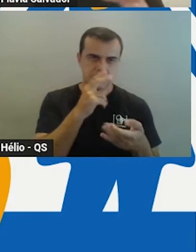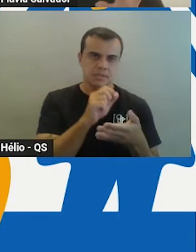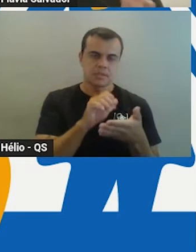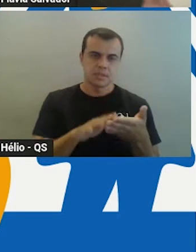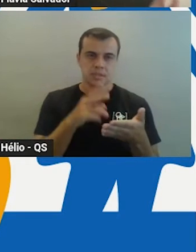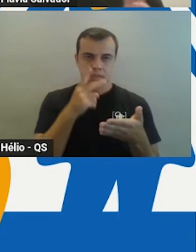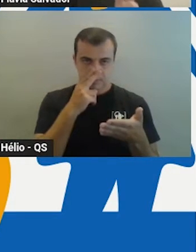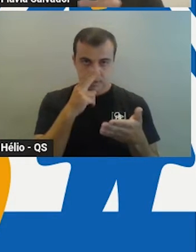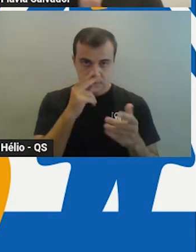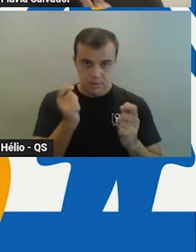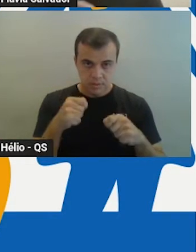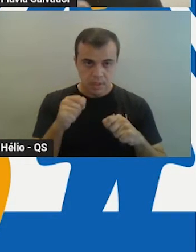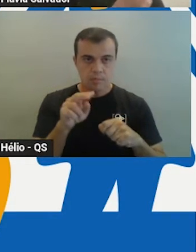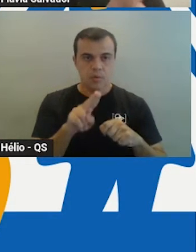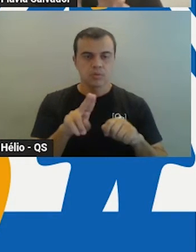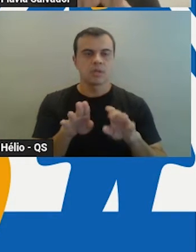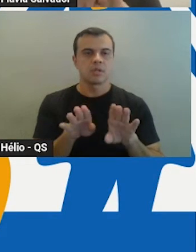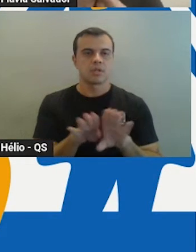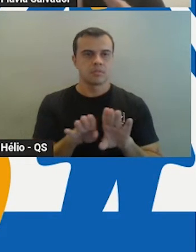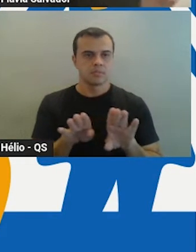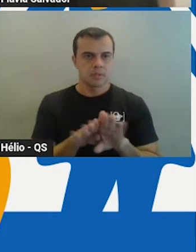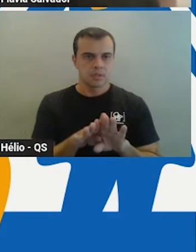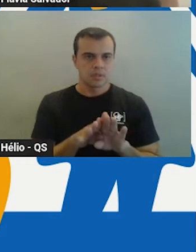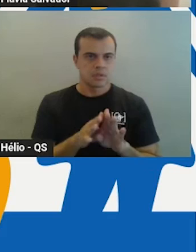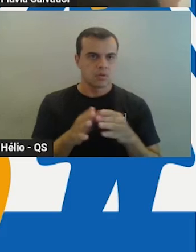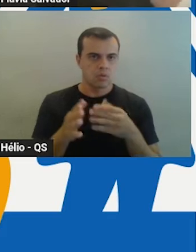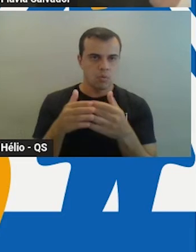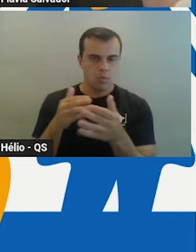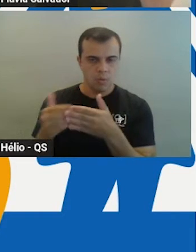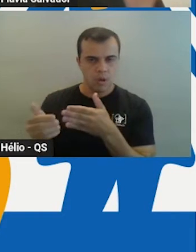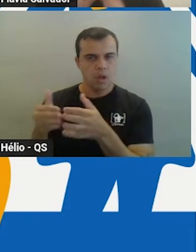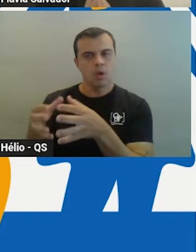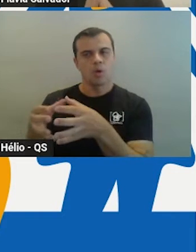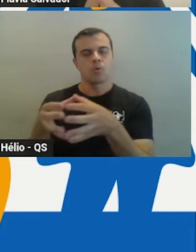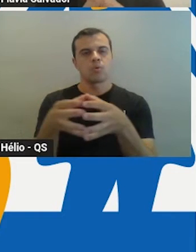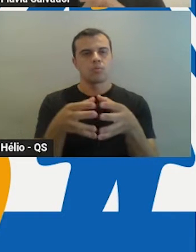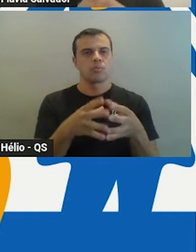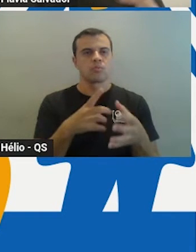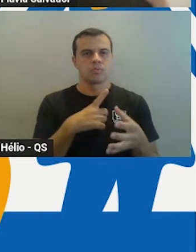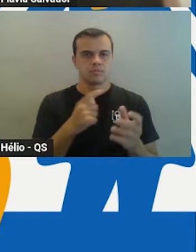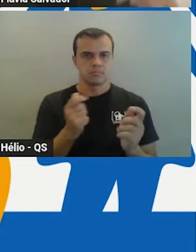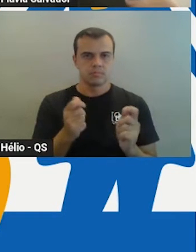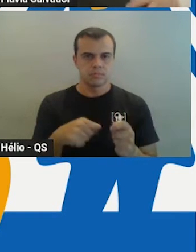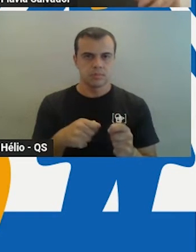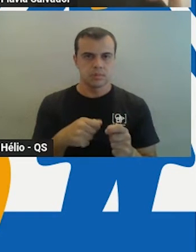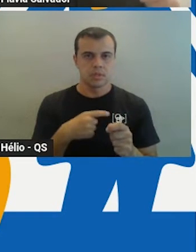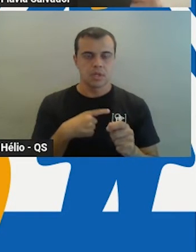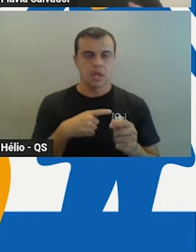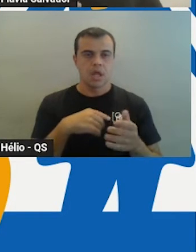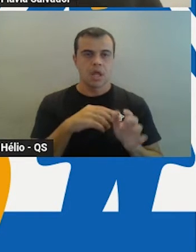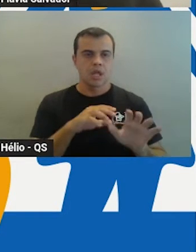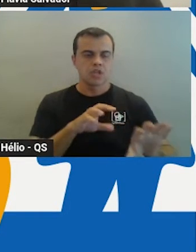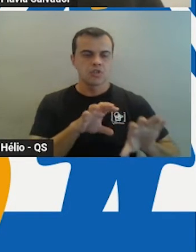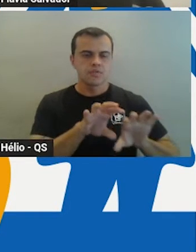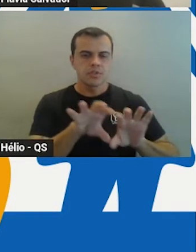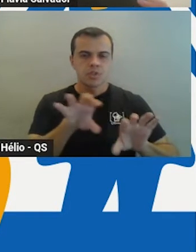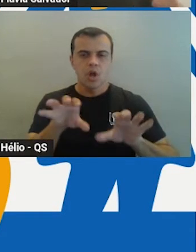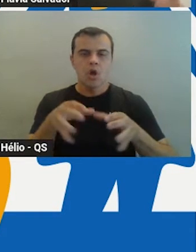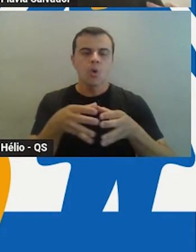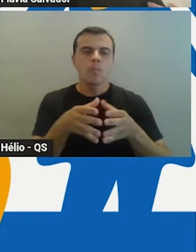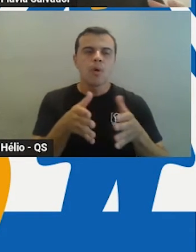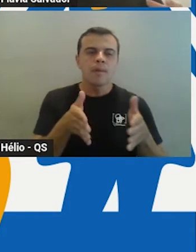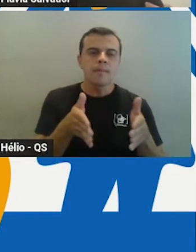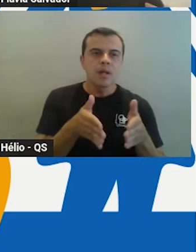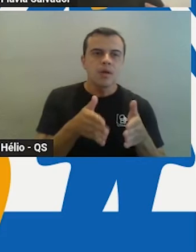parecidas, então dá para ser usado também, ou seja, com qualquer público dá para ser usado. O dividir em grupos menores é para que